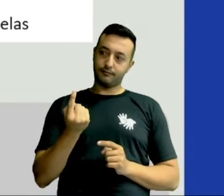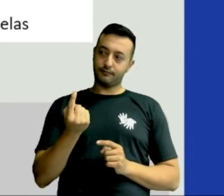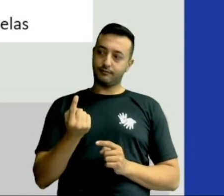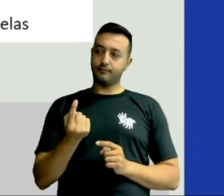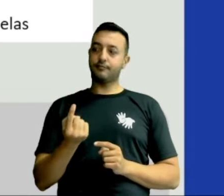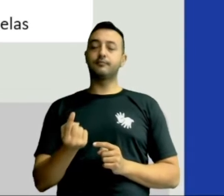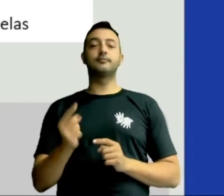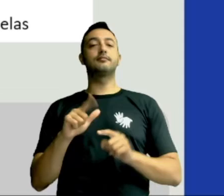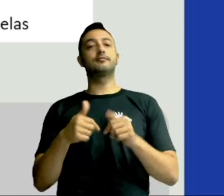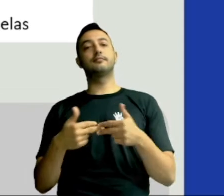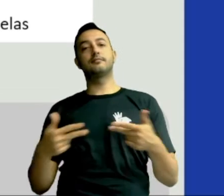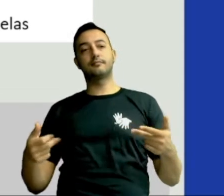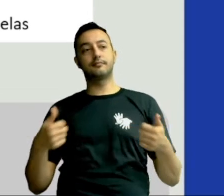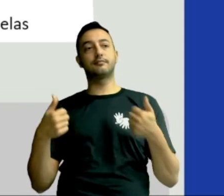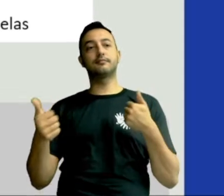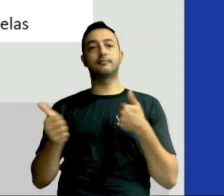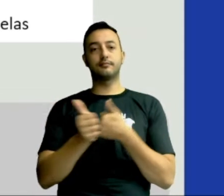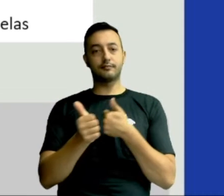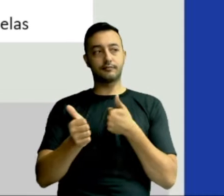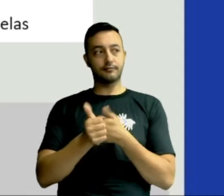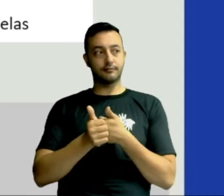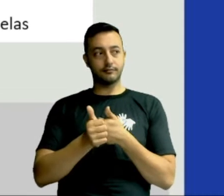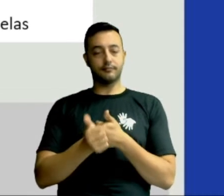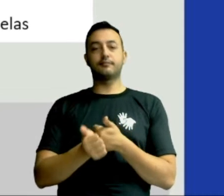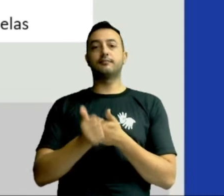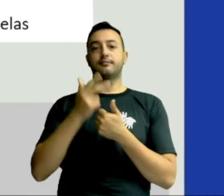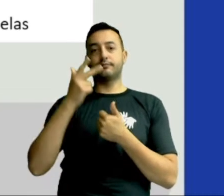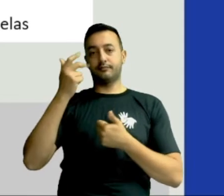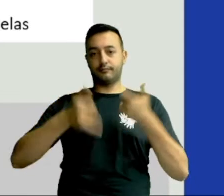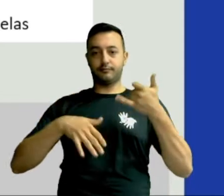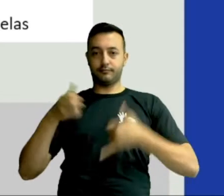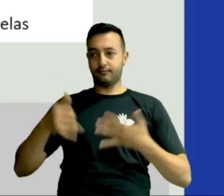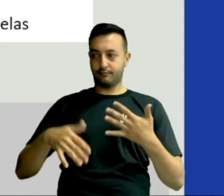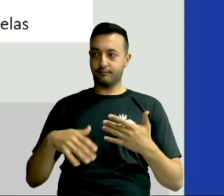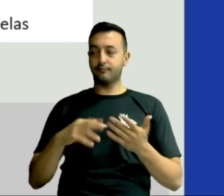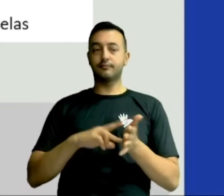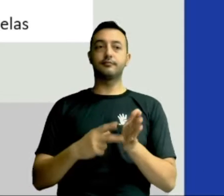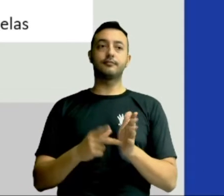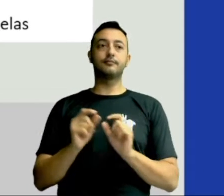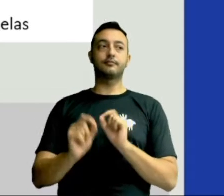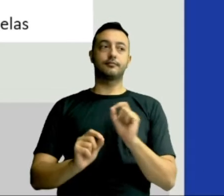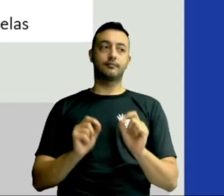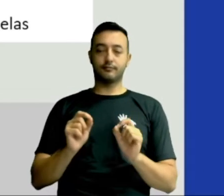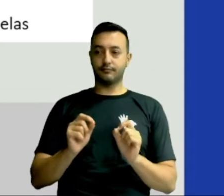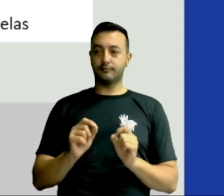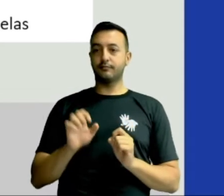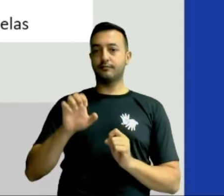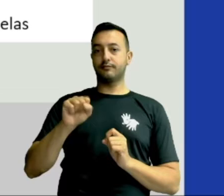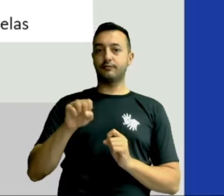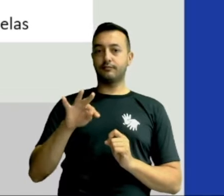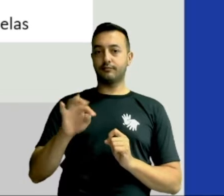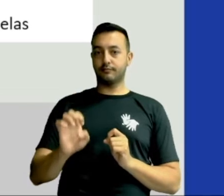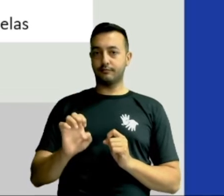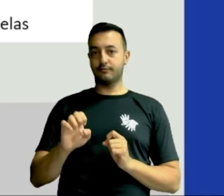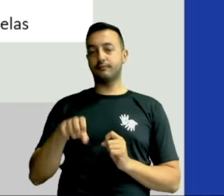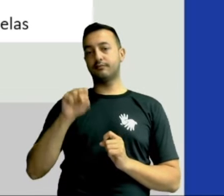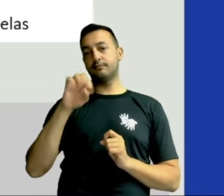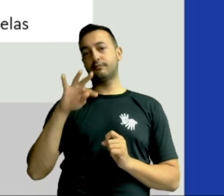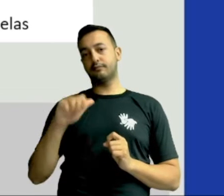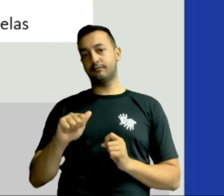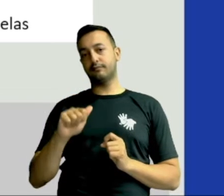para objetos que estão próximos do interlocutor ele quer dizer o que esse essa